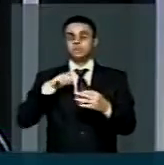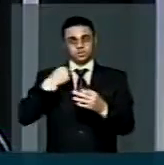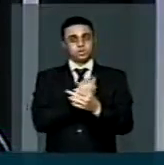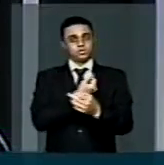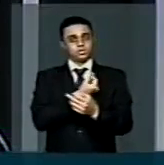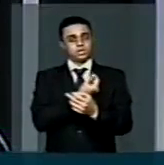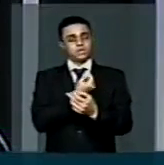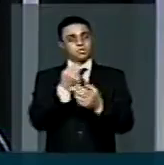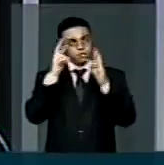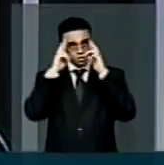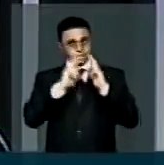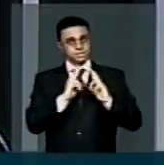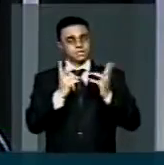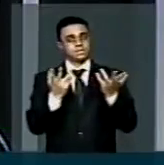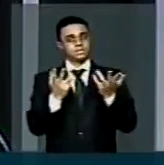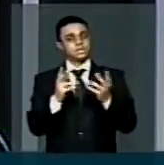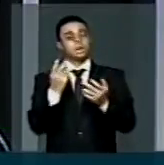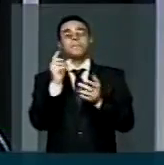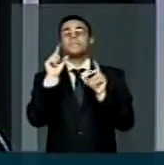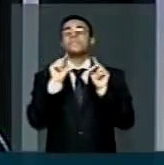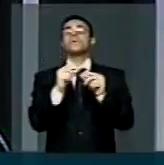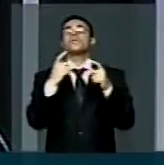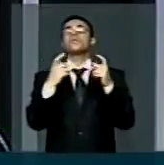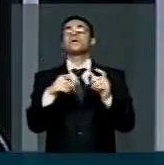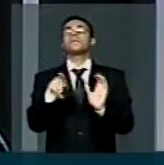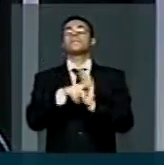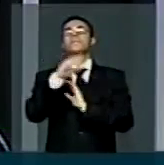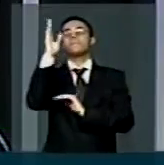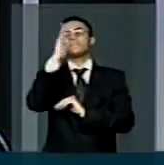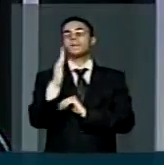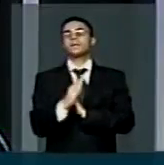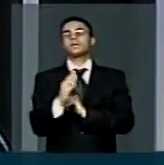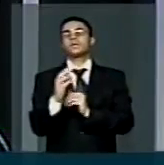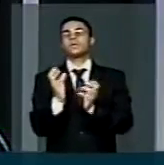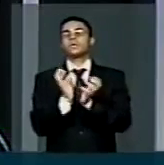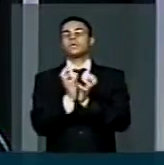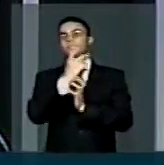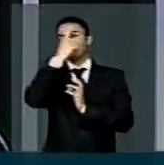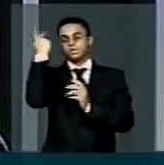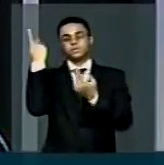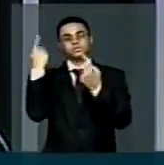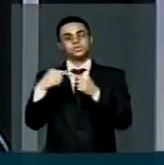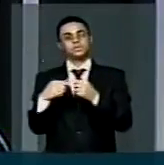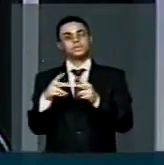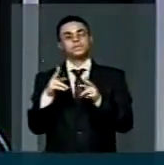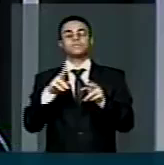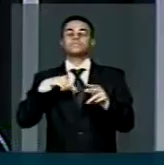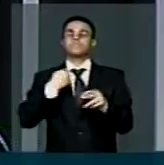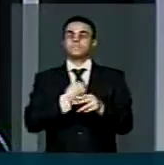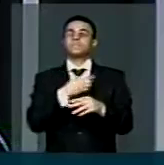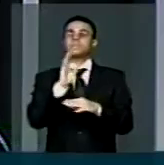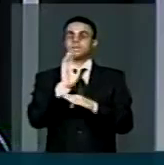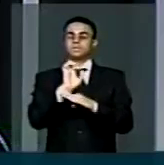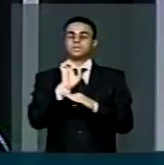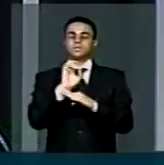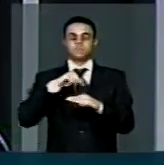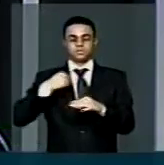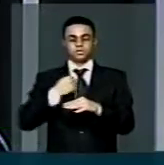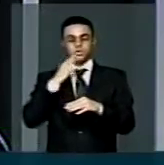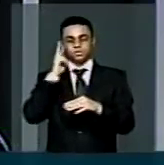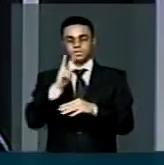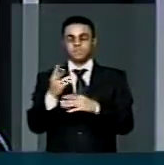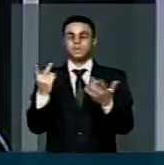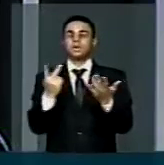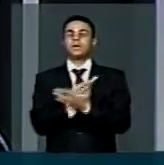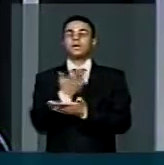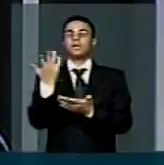Em poucos lugares do Brasil, no entanto, a insatisfação é tão grande quanto no meu estado. Nós acabamos de viver, no Rio de Janeiro, o